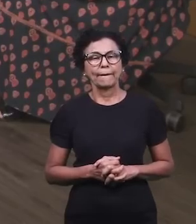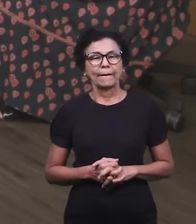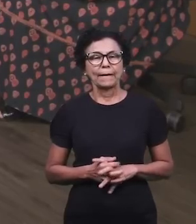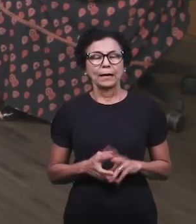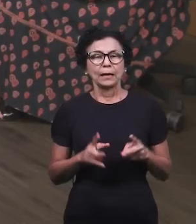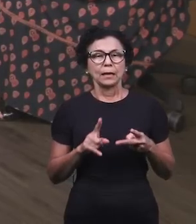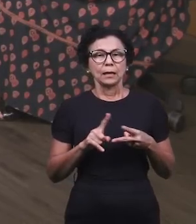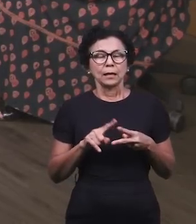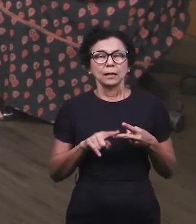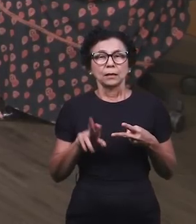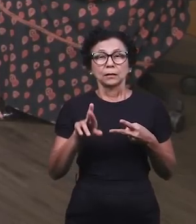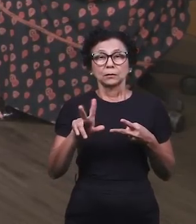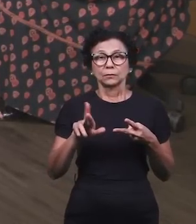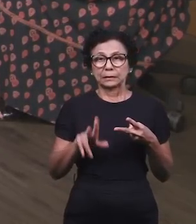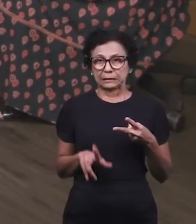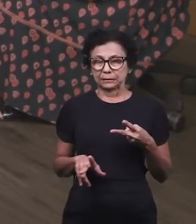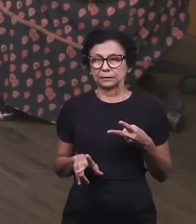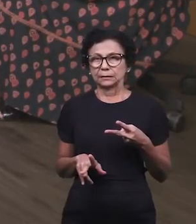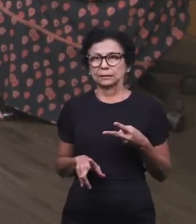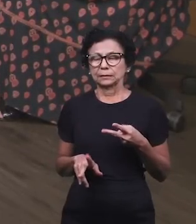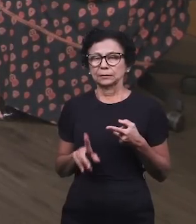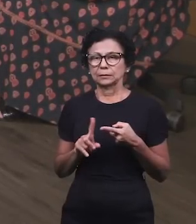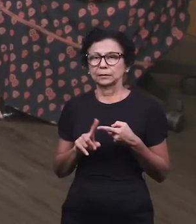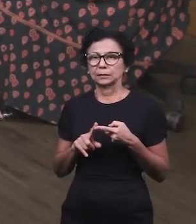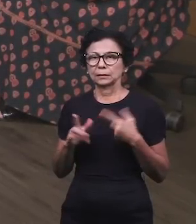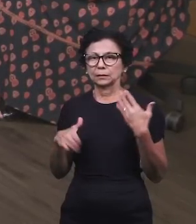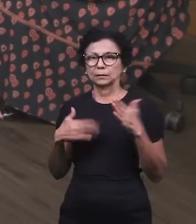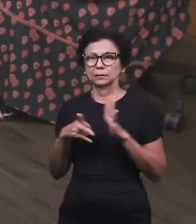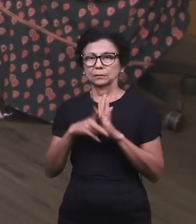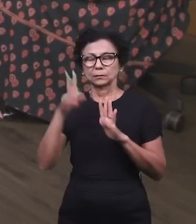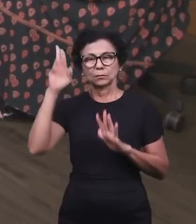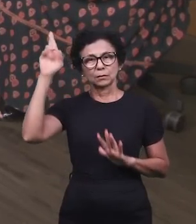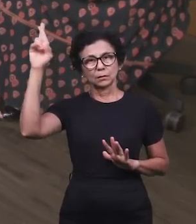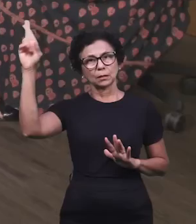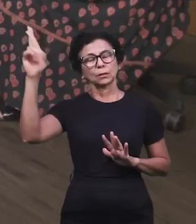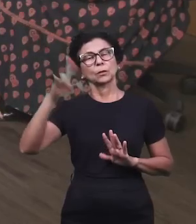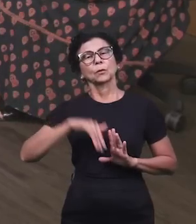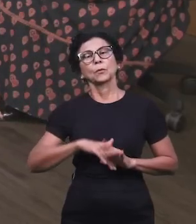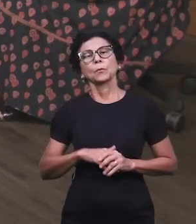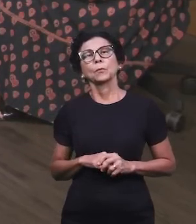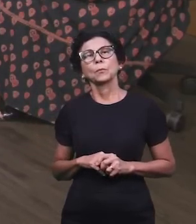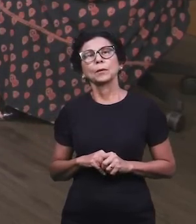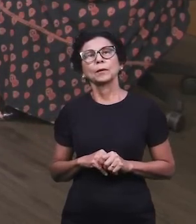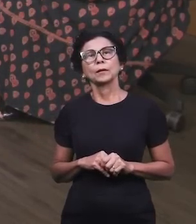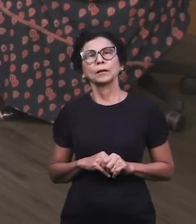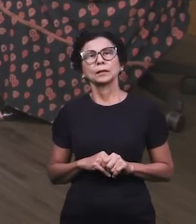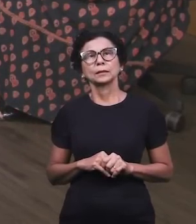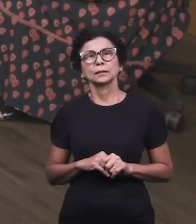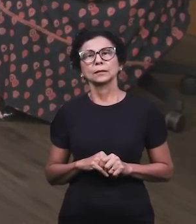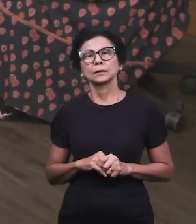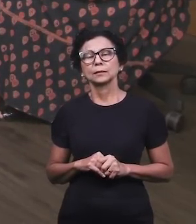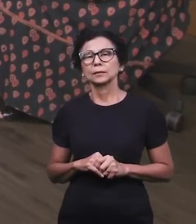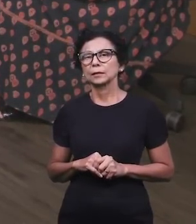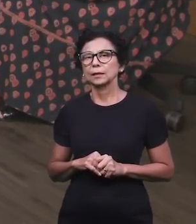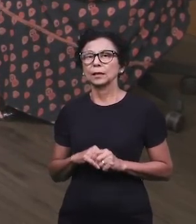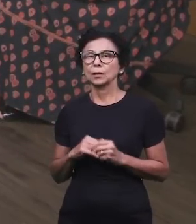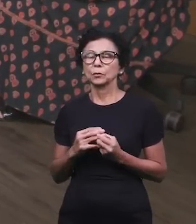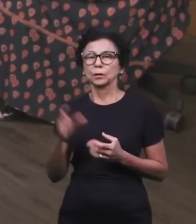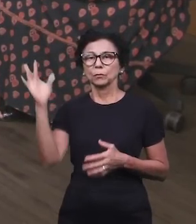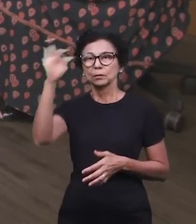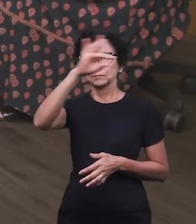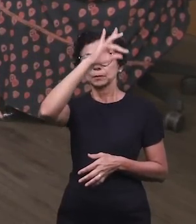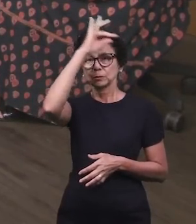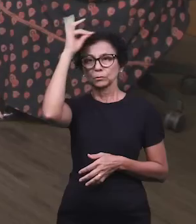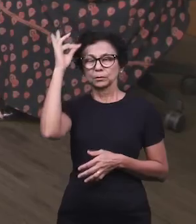vem, como nós falamos, da eternidade, é um fruto do Espírito. Mas se você olhar o texto, por exemplo, da palavra do Senhor,